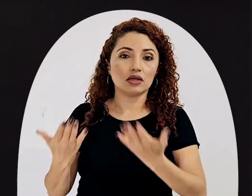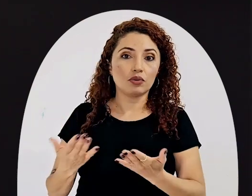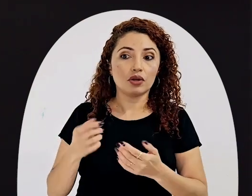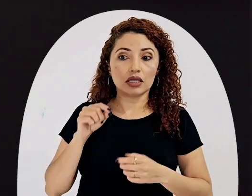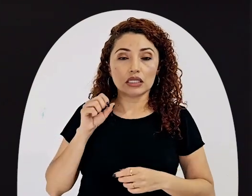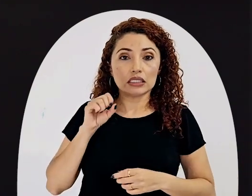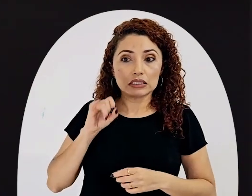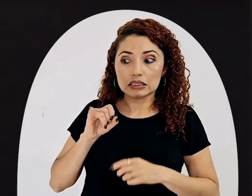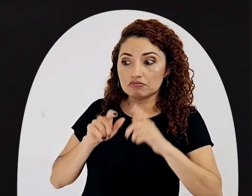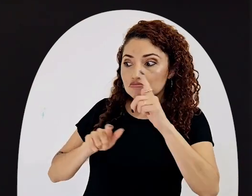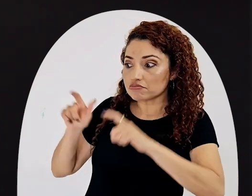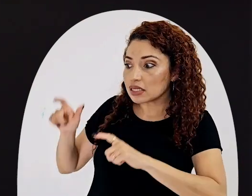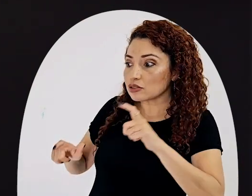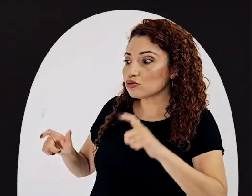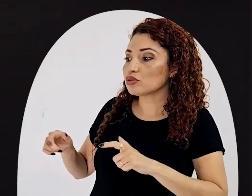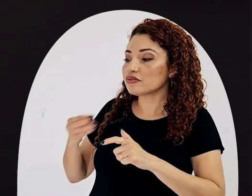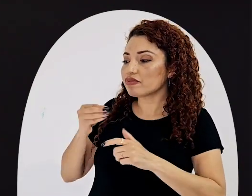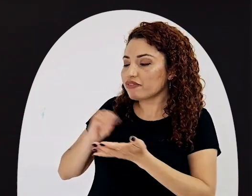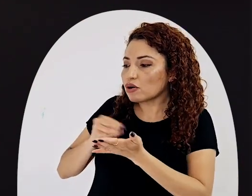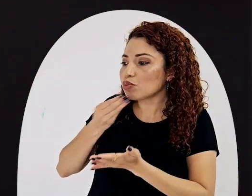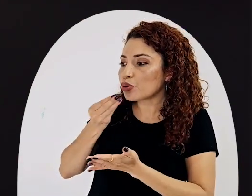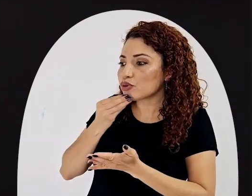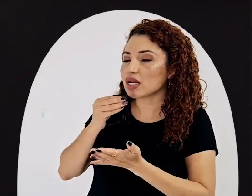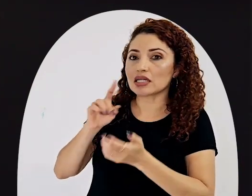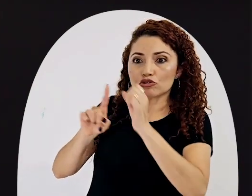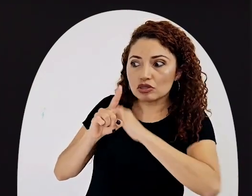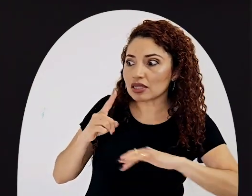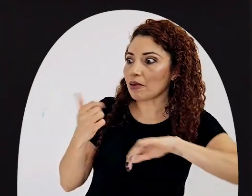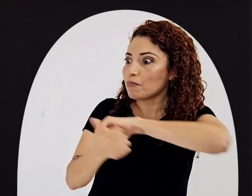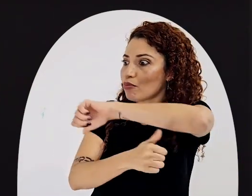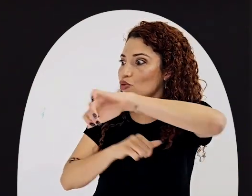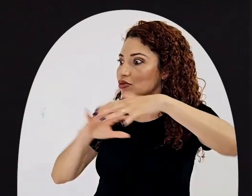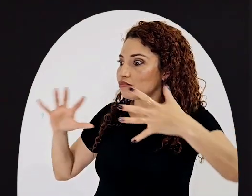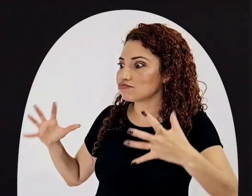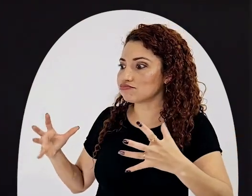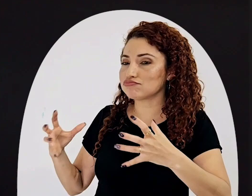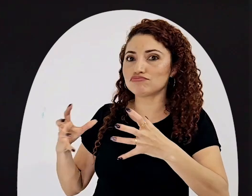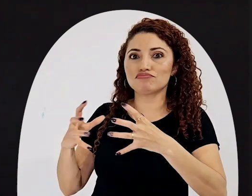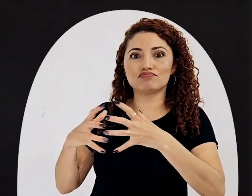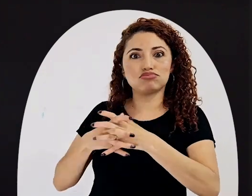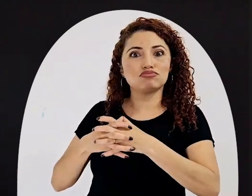todo mundo. Então, agradeço o tempo de vocês. Pode passar ali para mim, Gilberto.